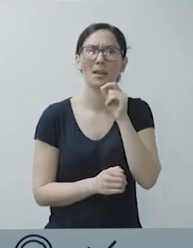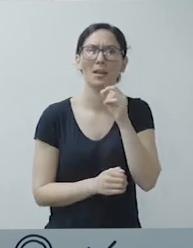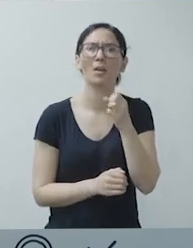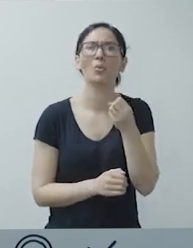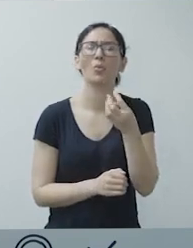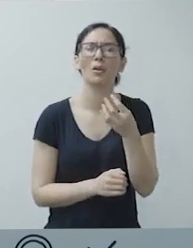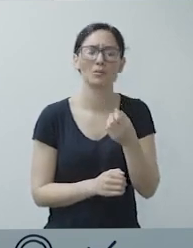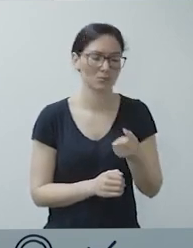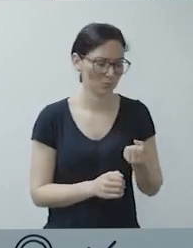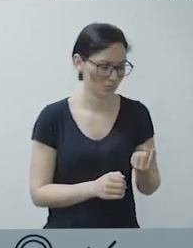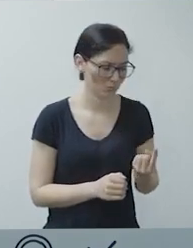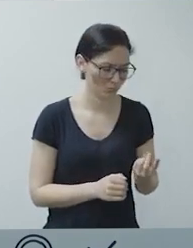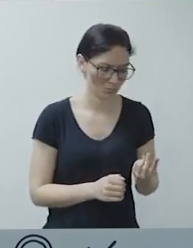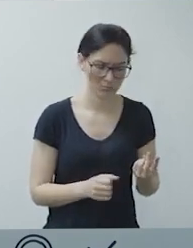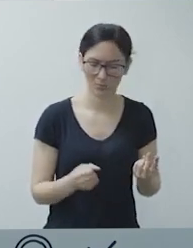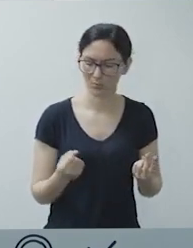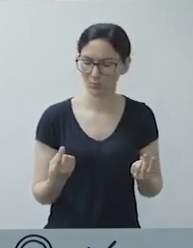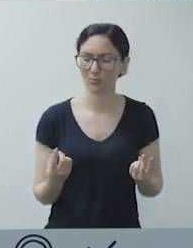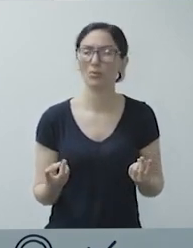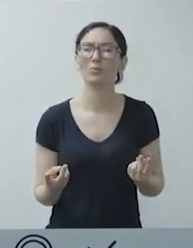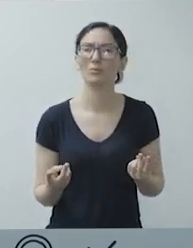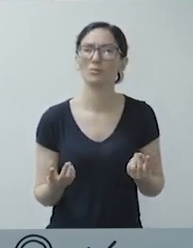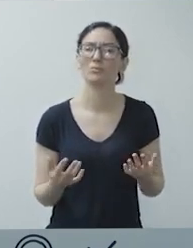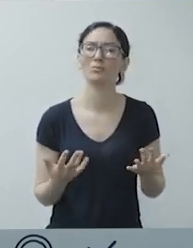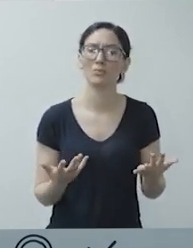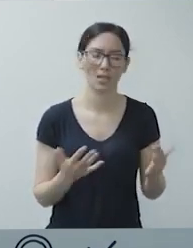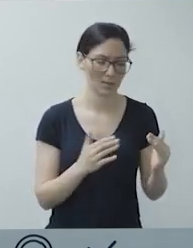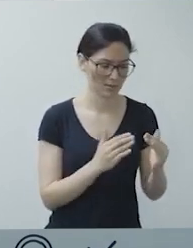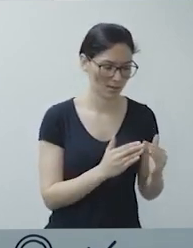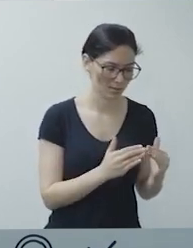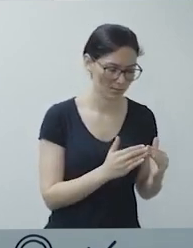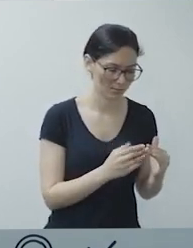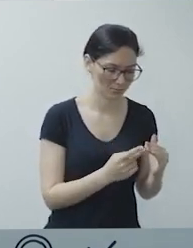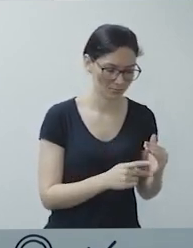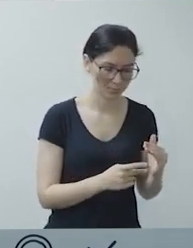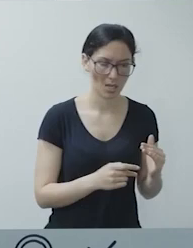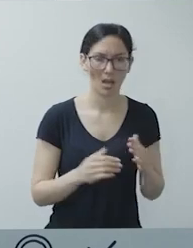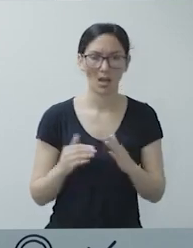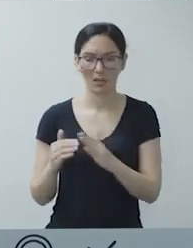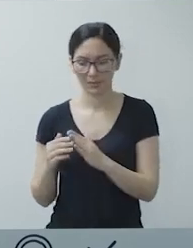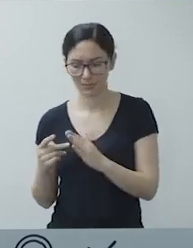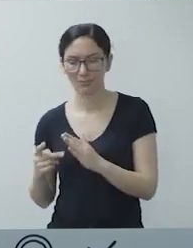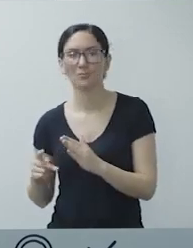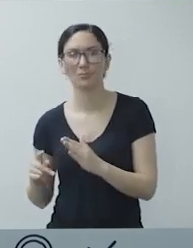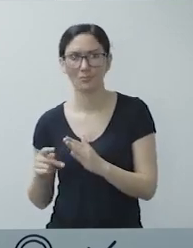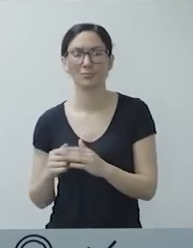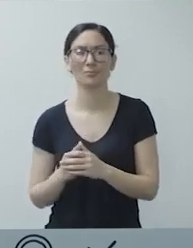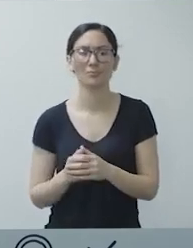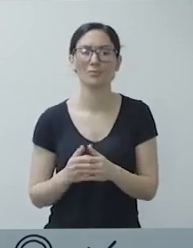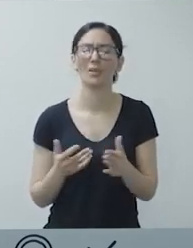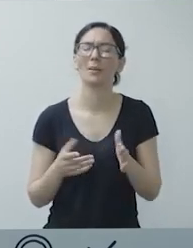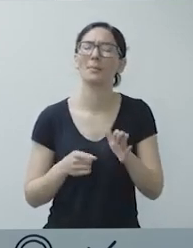Dois passarinhos. Dois passarinhos. Em cada casinha, dois passarinhos. E a pergunta é...